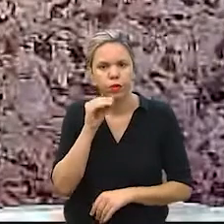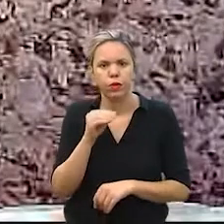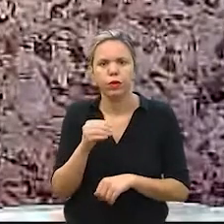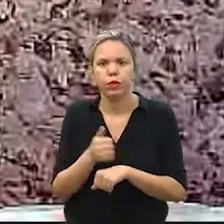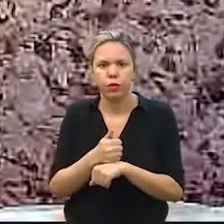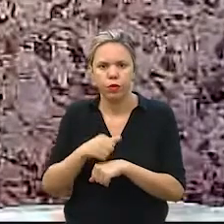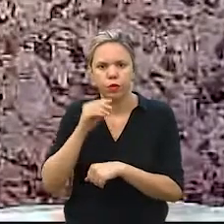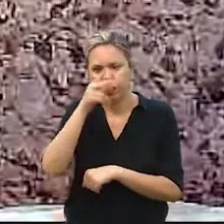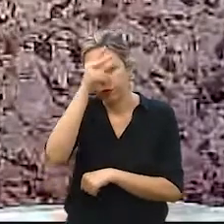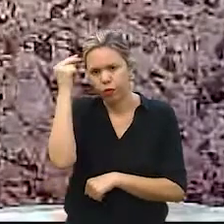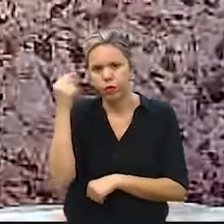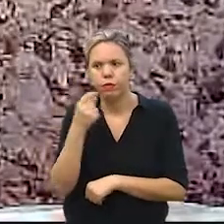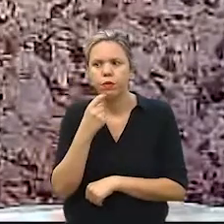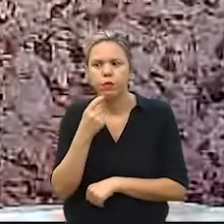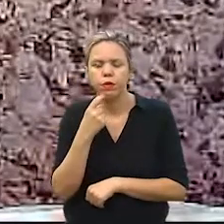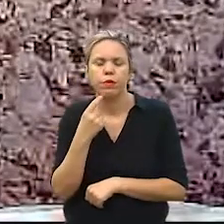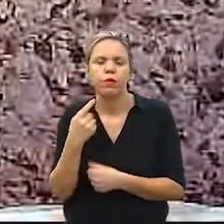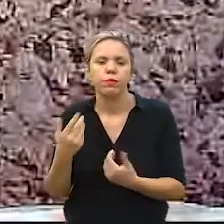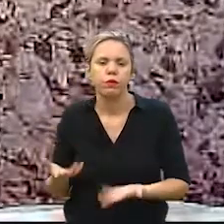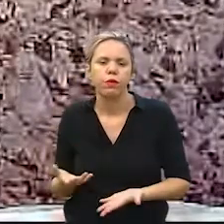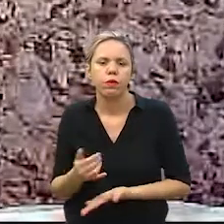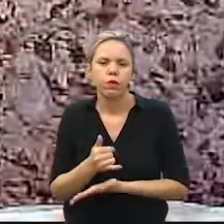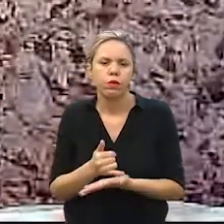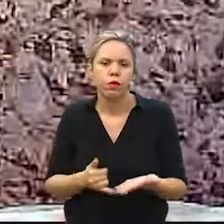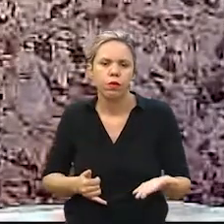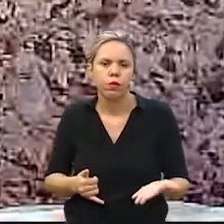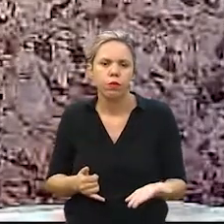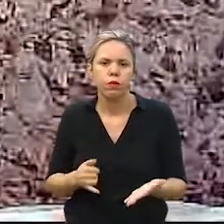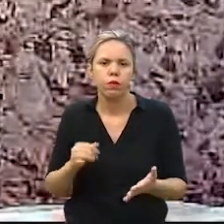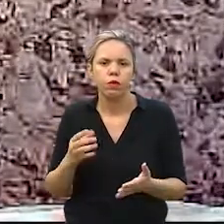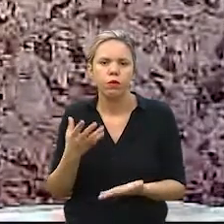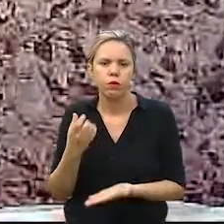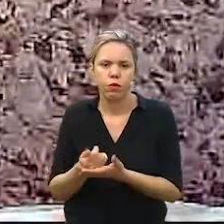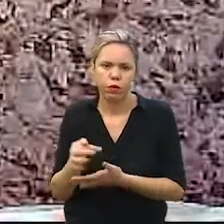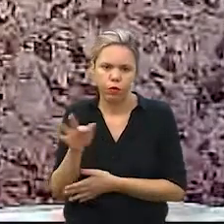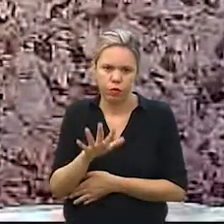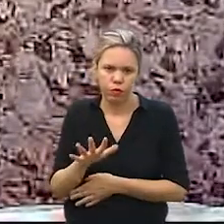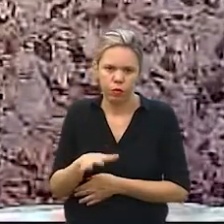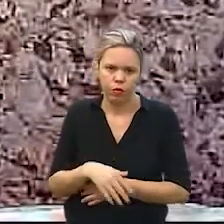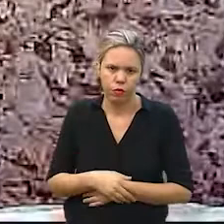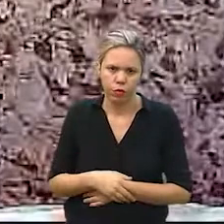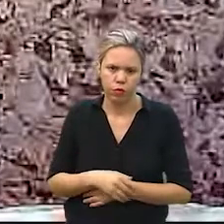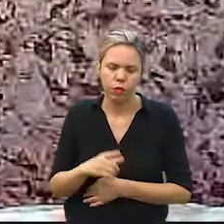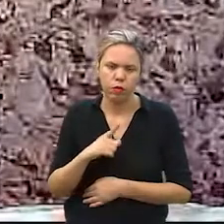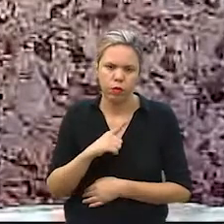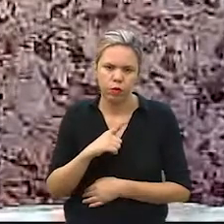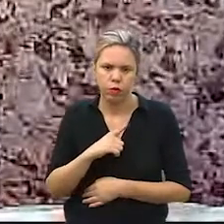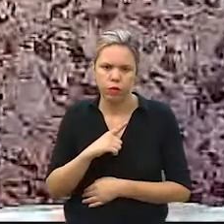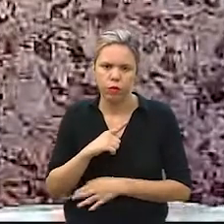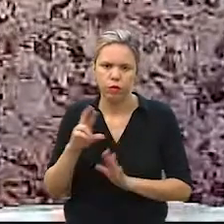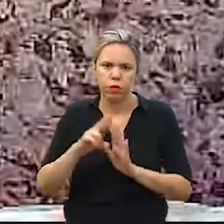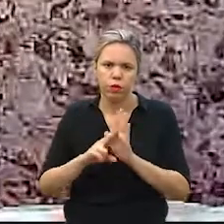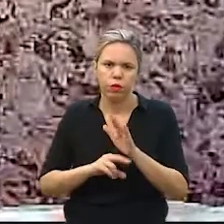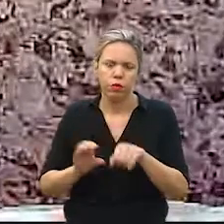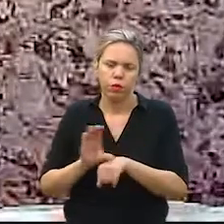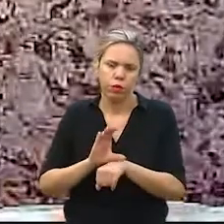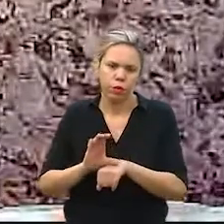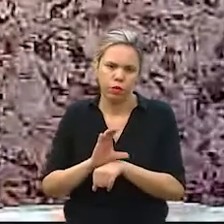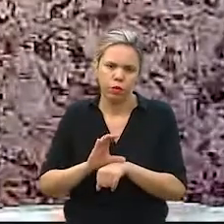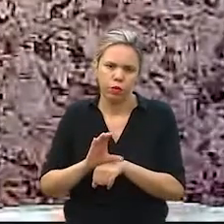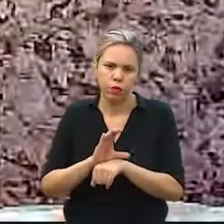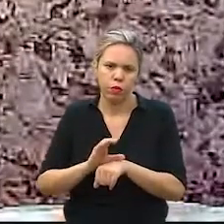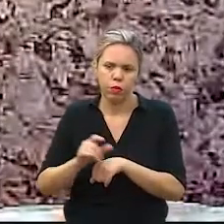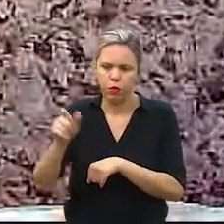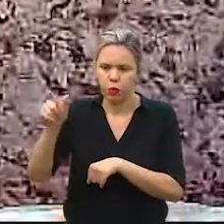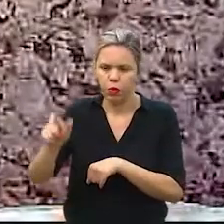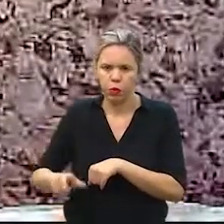da prefeitura, que em que pese o imposto de renda ser um tributo federal, existe um princípio constitucional que um ente